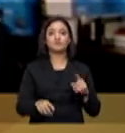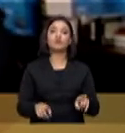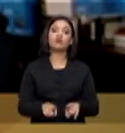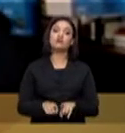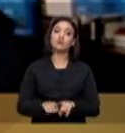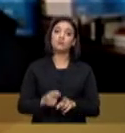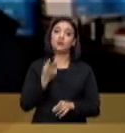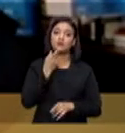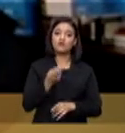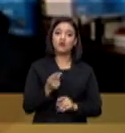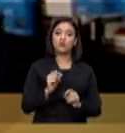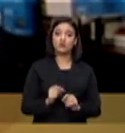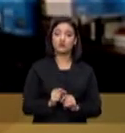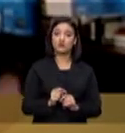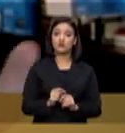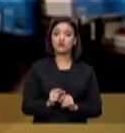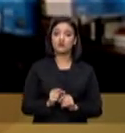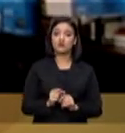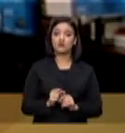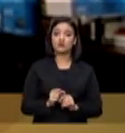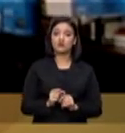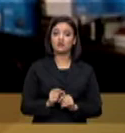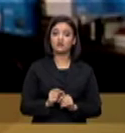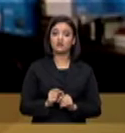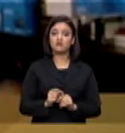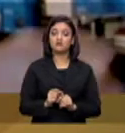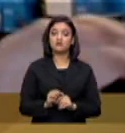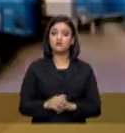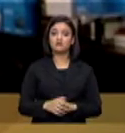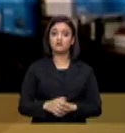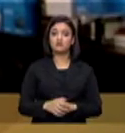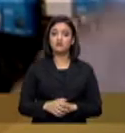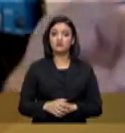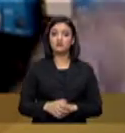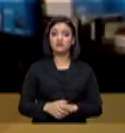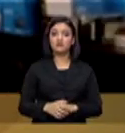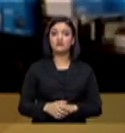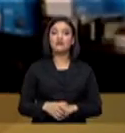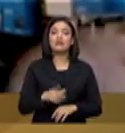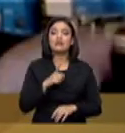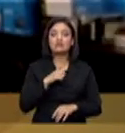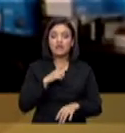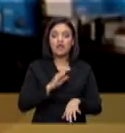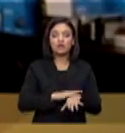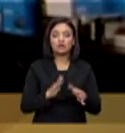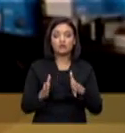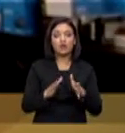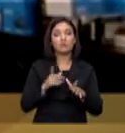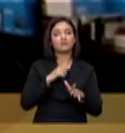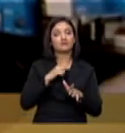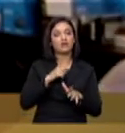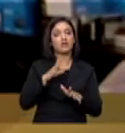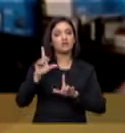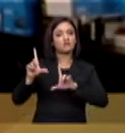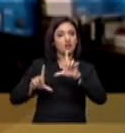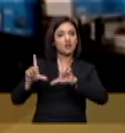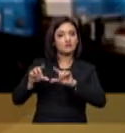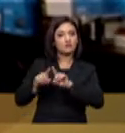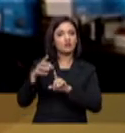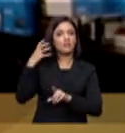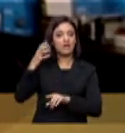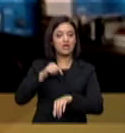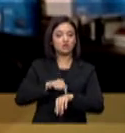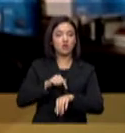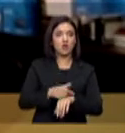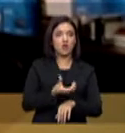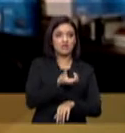incluía, inclusive, o período compreendido, a publicidade no rádio e na televisão, entre as